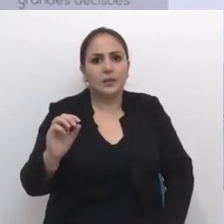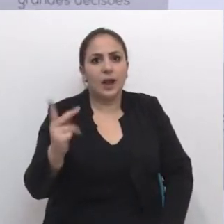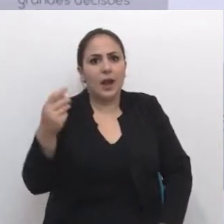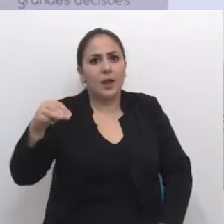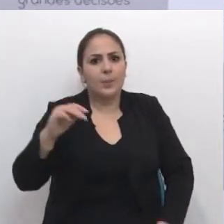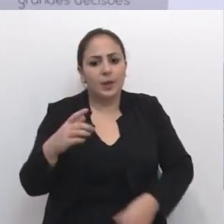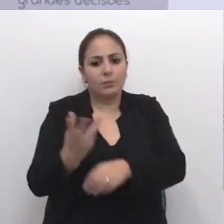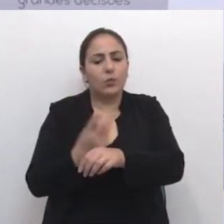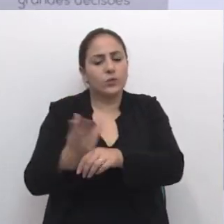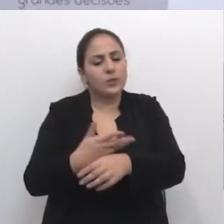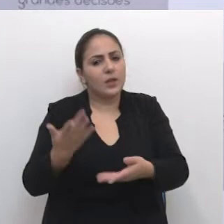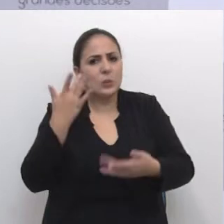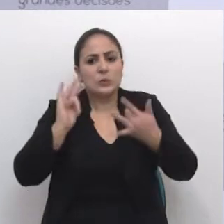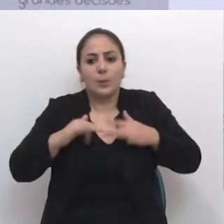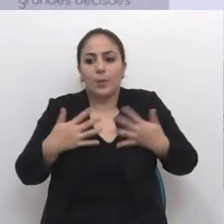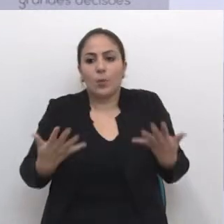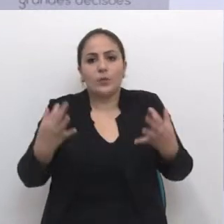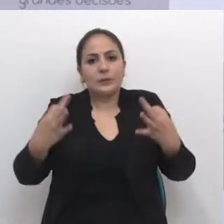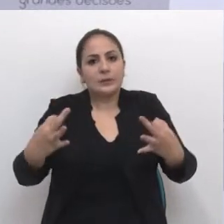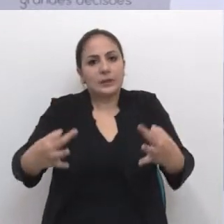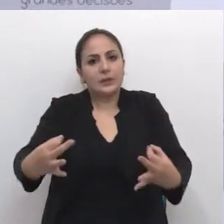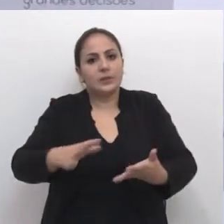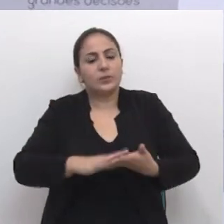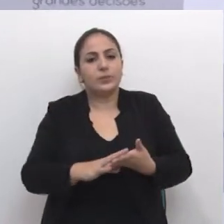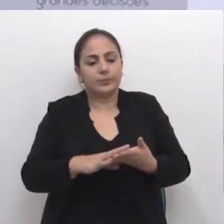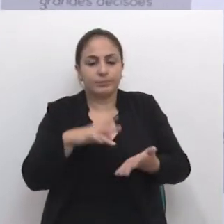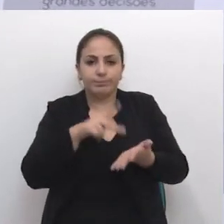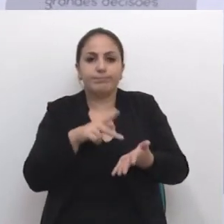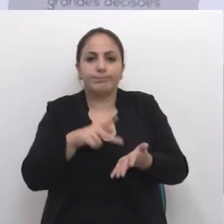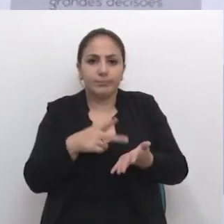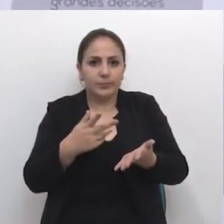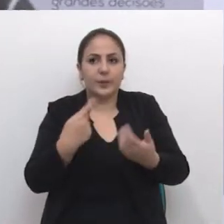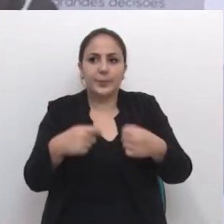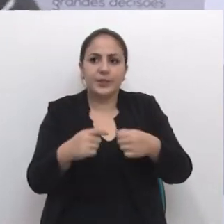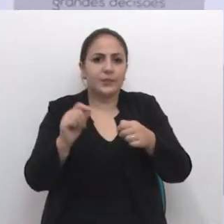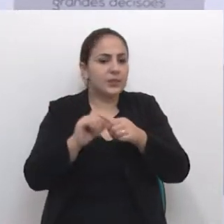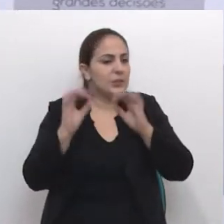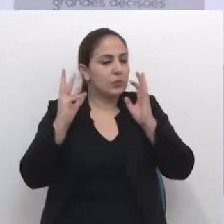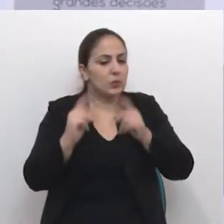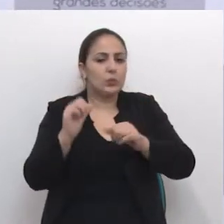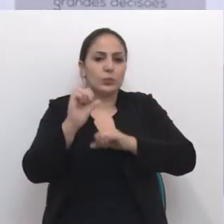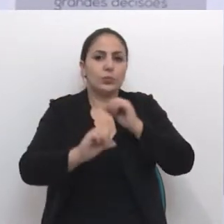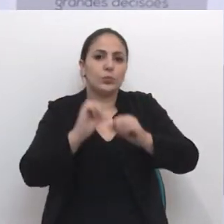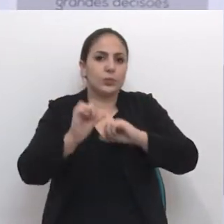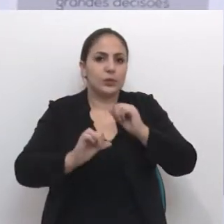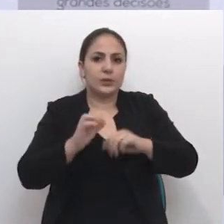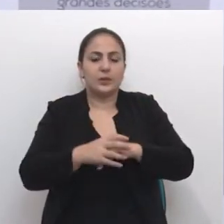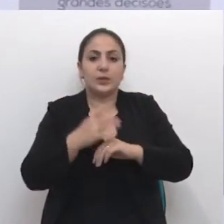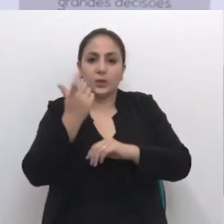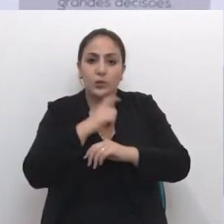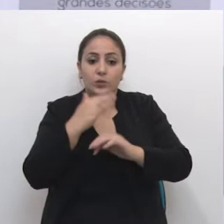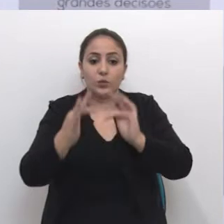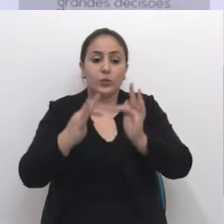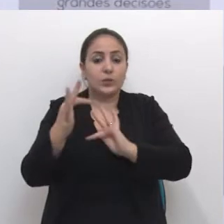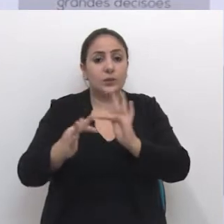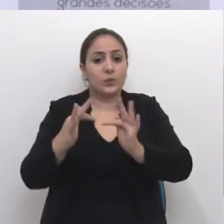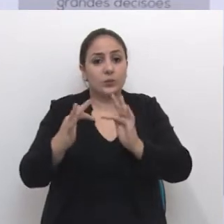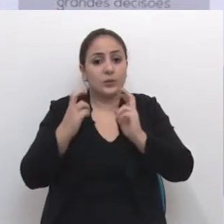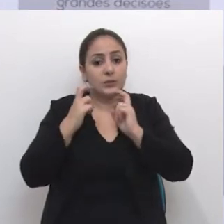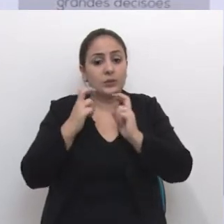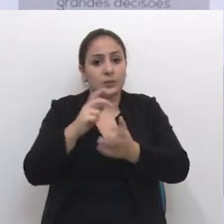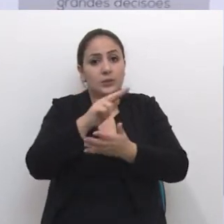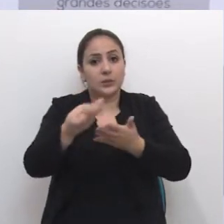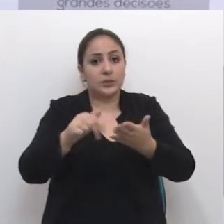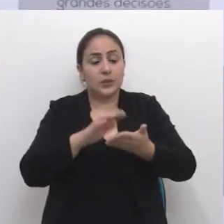sabe mais quanto é que tem que andar por hora. Então, realmente, tem que fazer toda essa mudança em função do